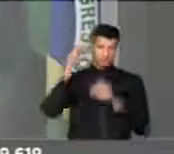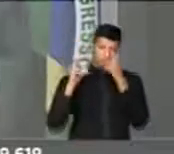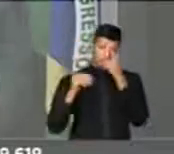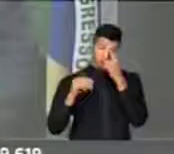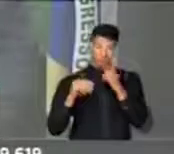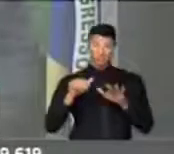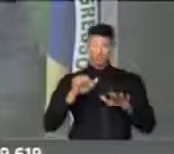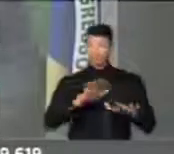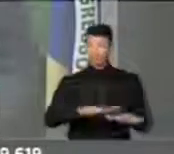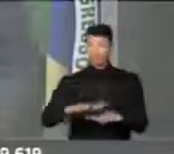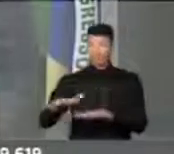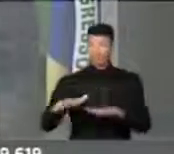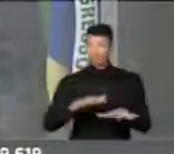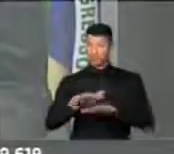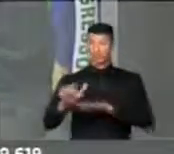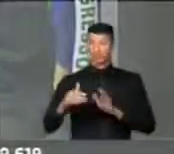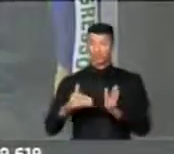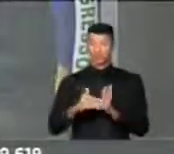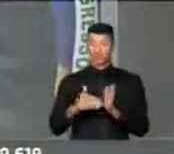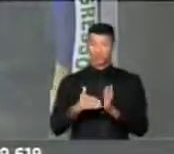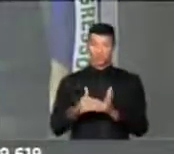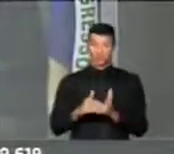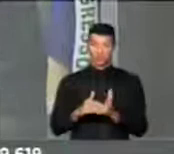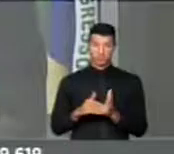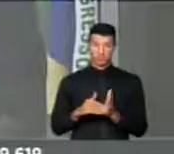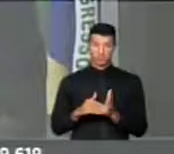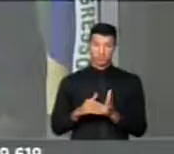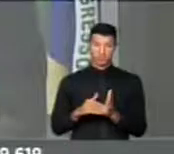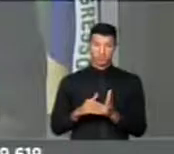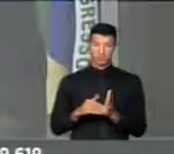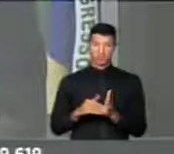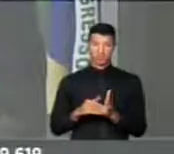Essa movimentação de última hora,